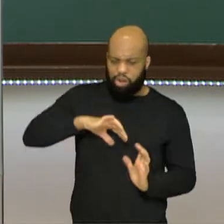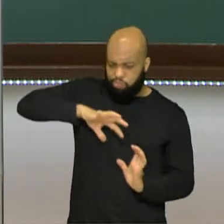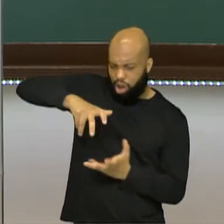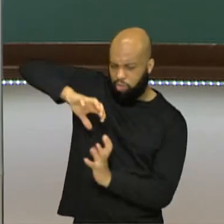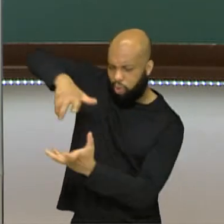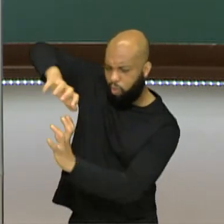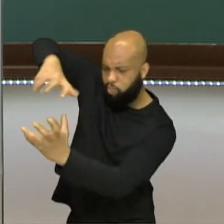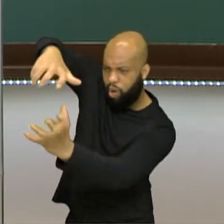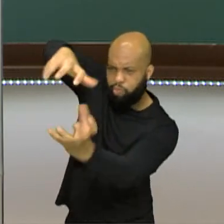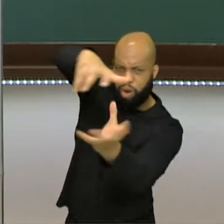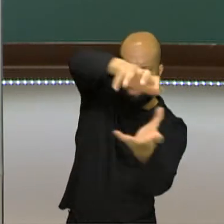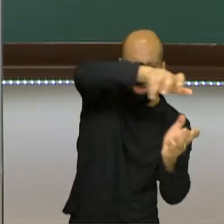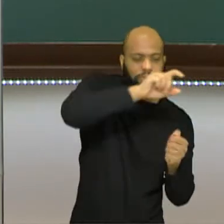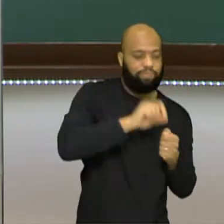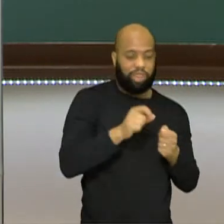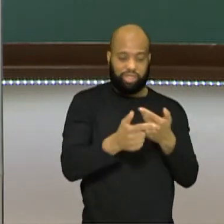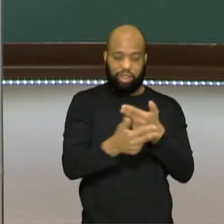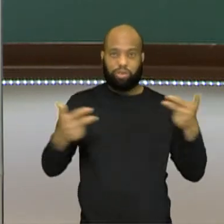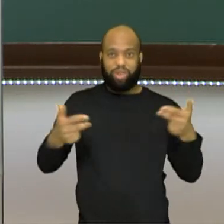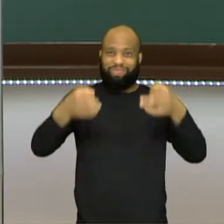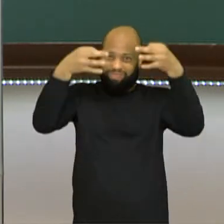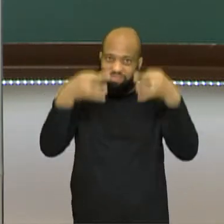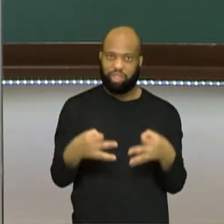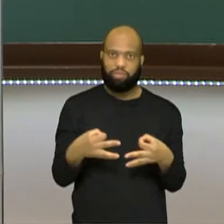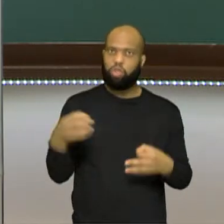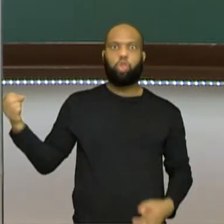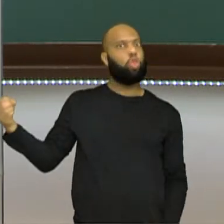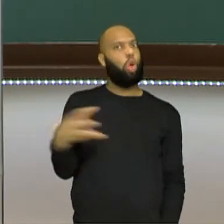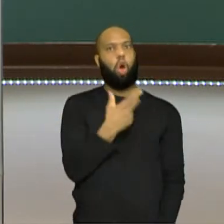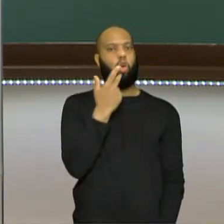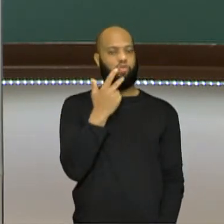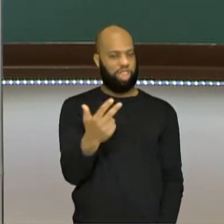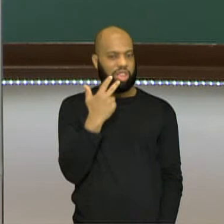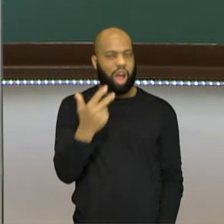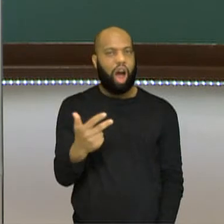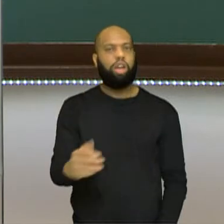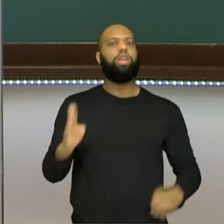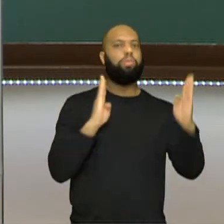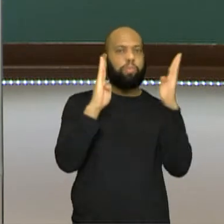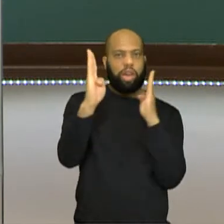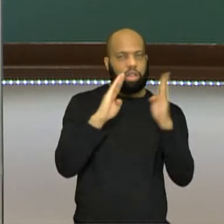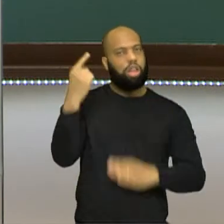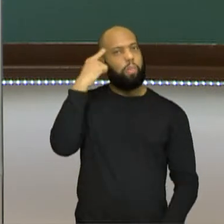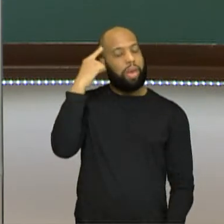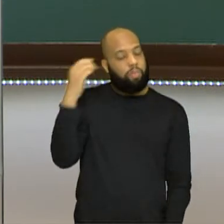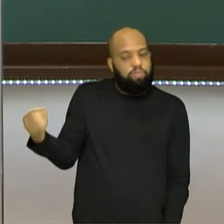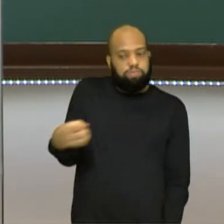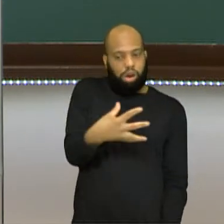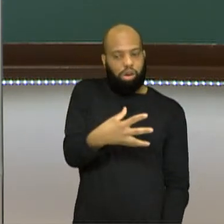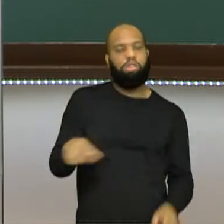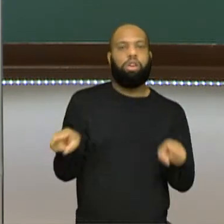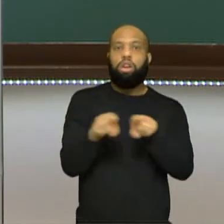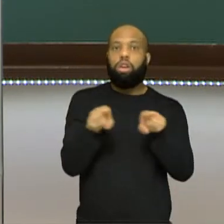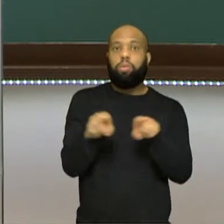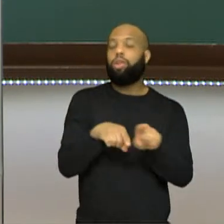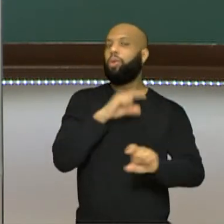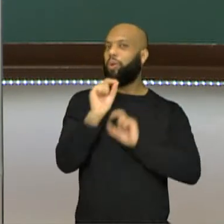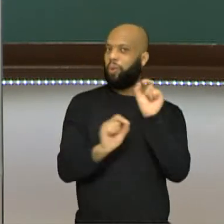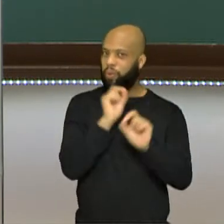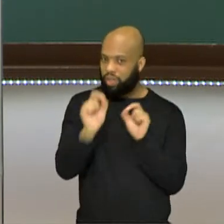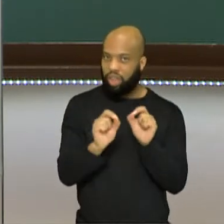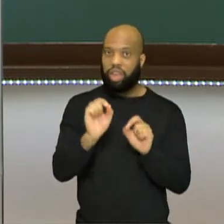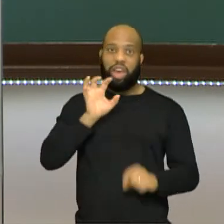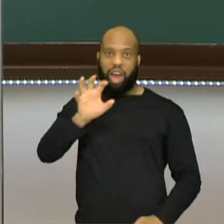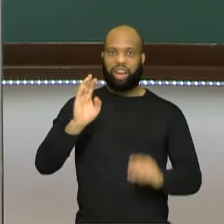com que as coisas se encaixassem, era uma grande inovação para a época. Um pensamento muito inovador, mas que também, obviamente, para